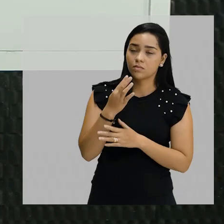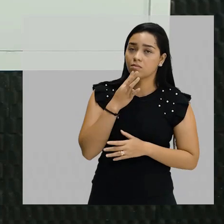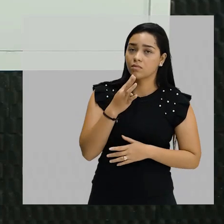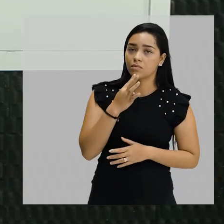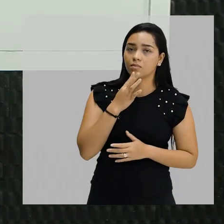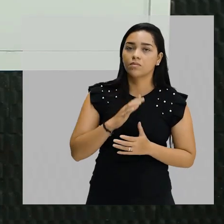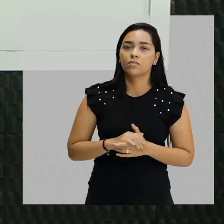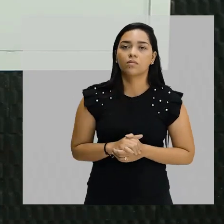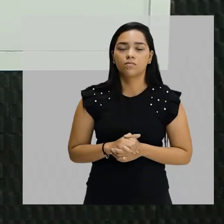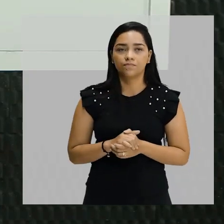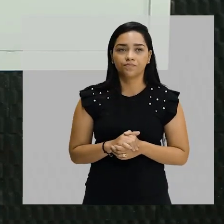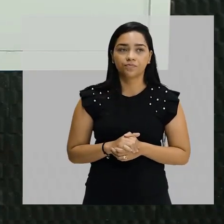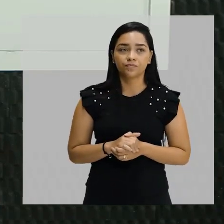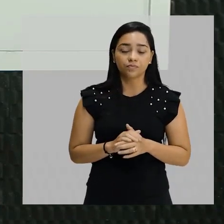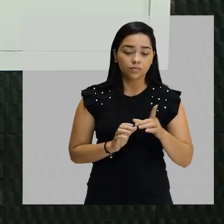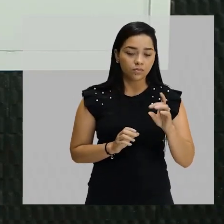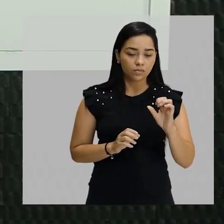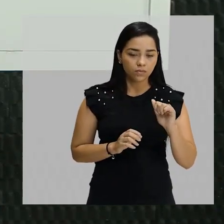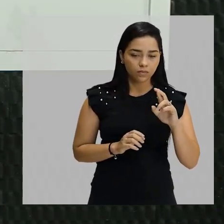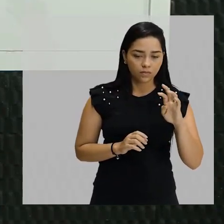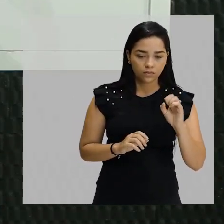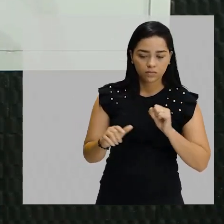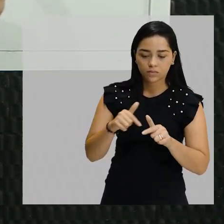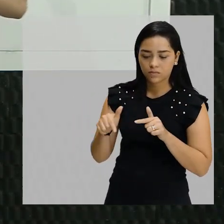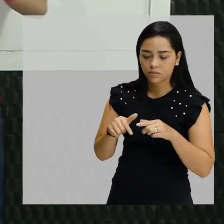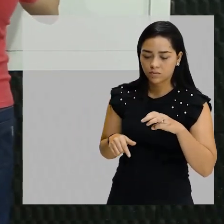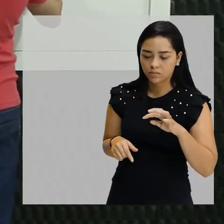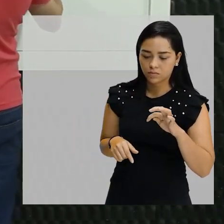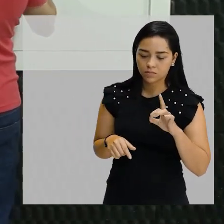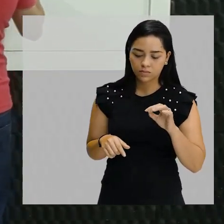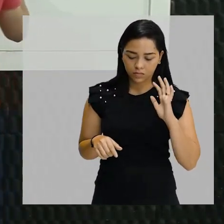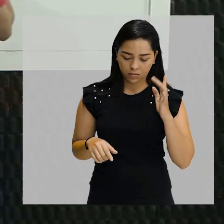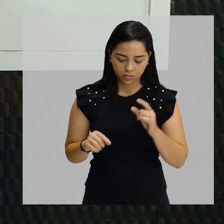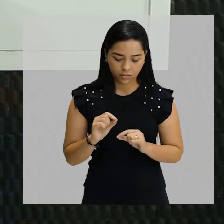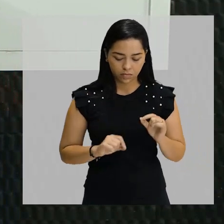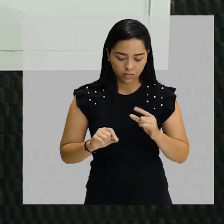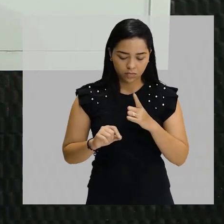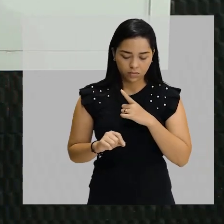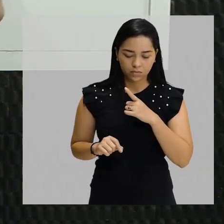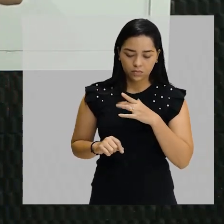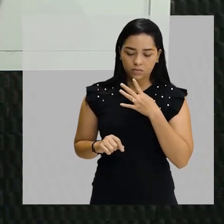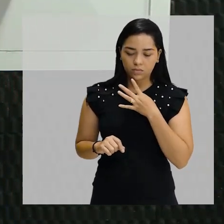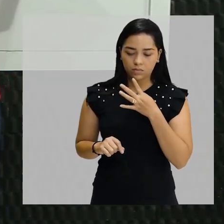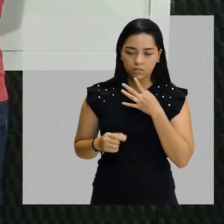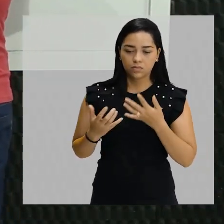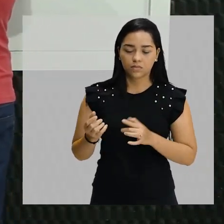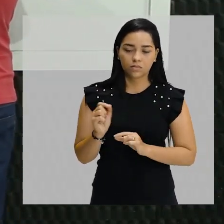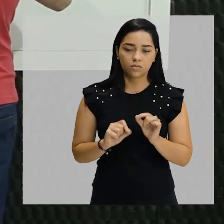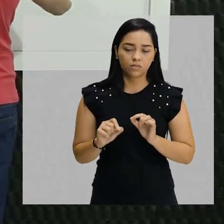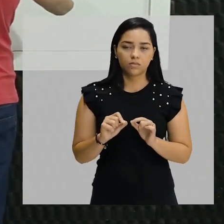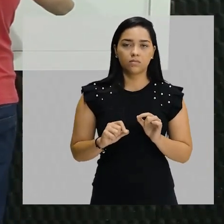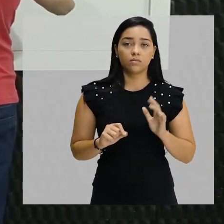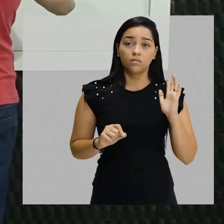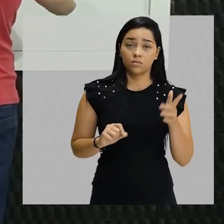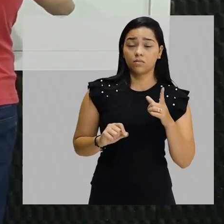certo quando o descarte de trabalho método ele já está extraindo este conhecimento de uma maneira mais adequada